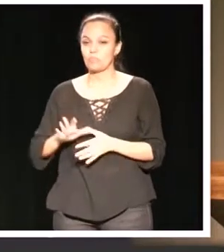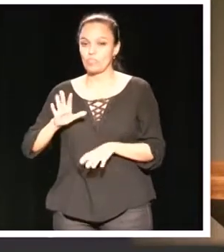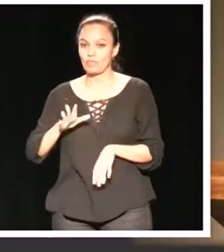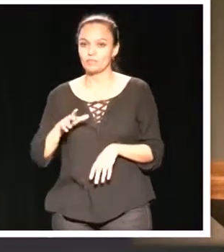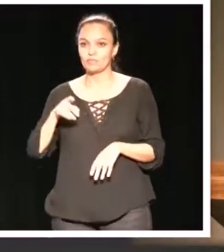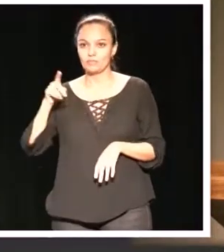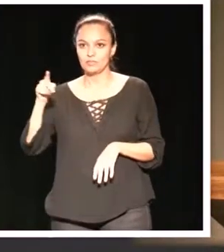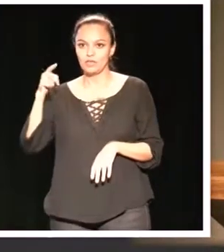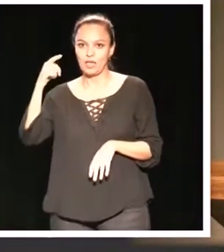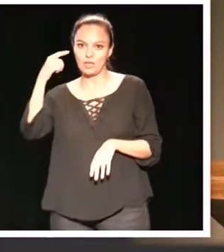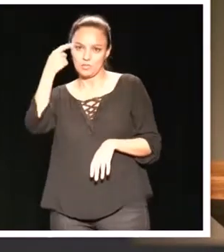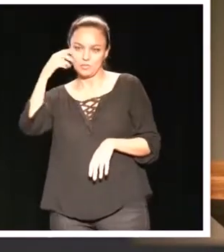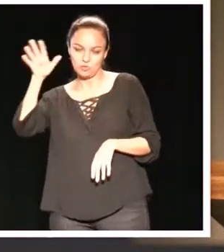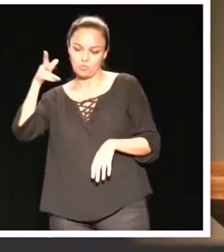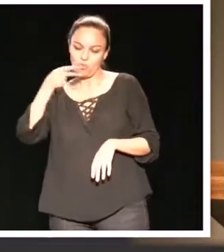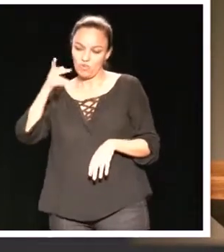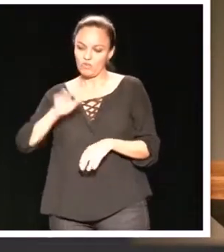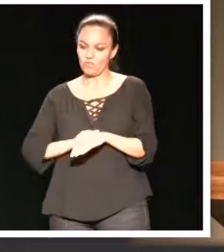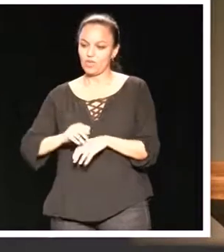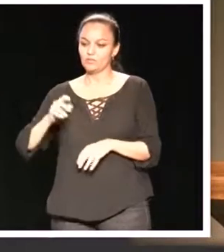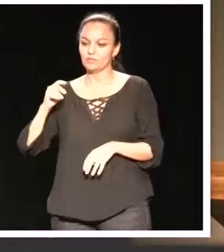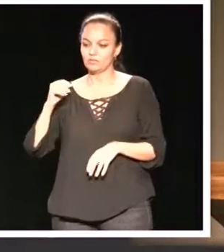bem se lame.